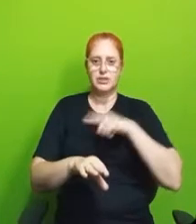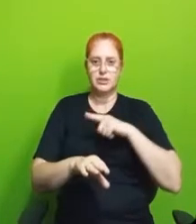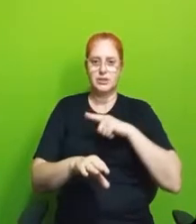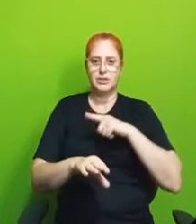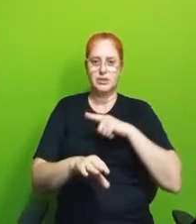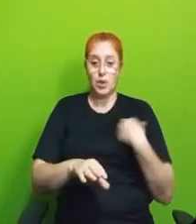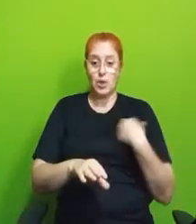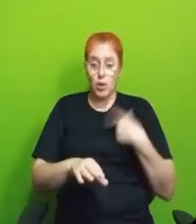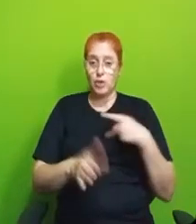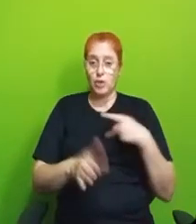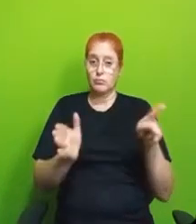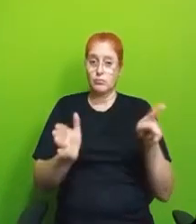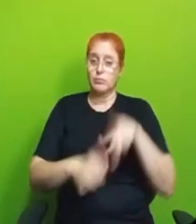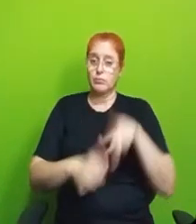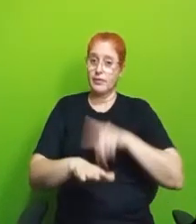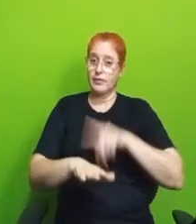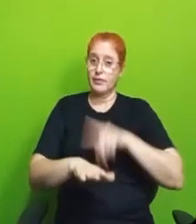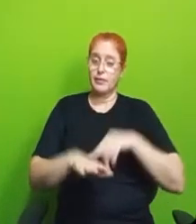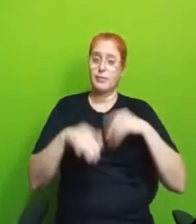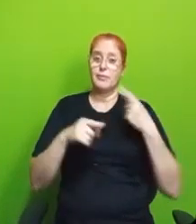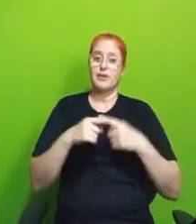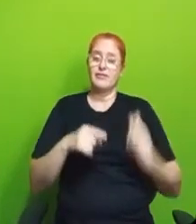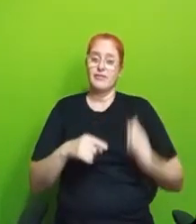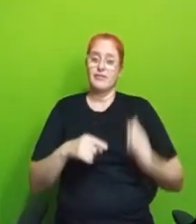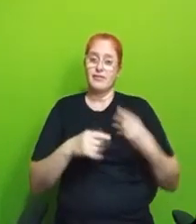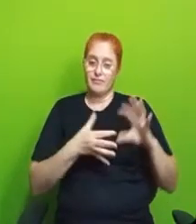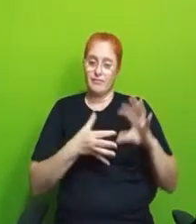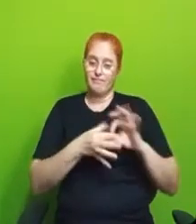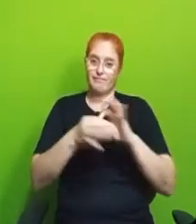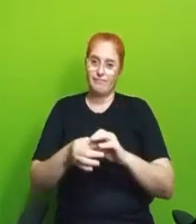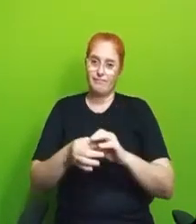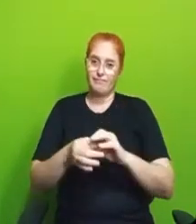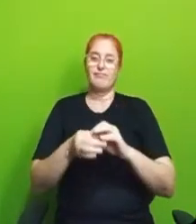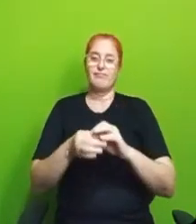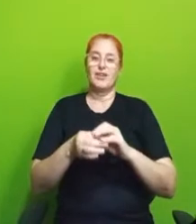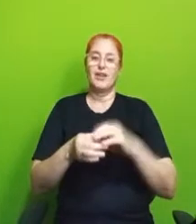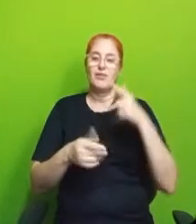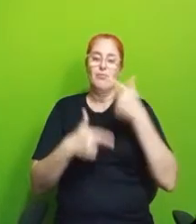de realização precária de políticas, a gente vai viver